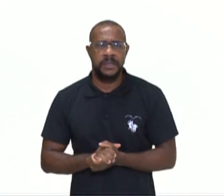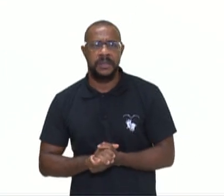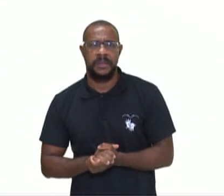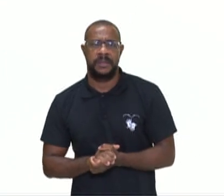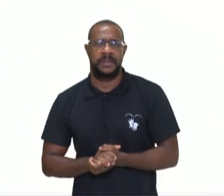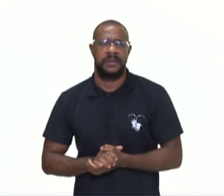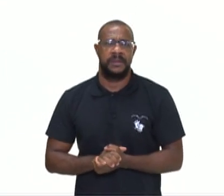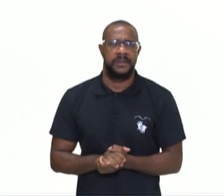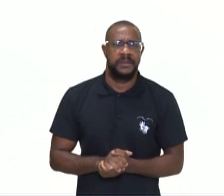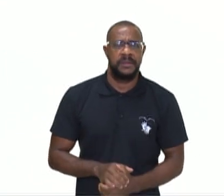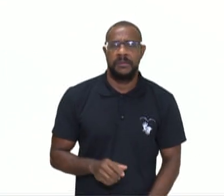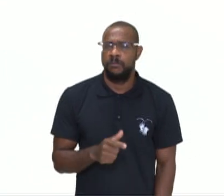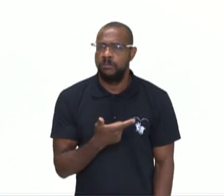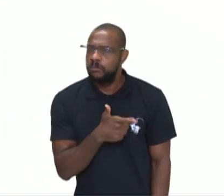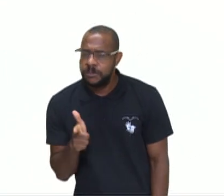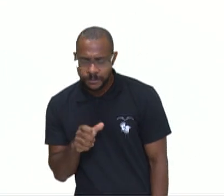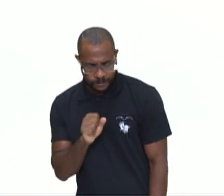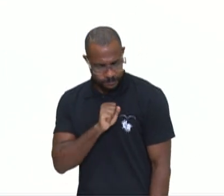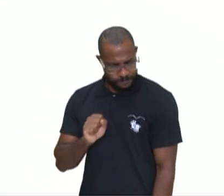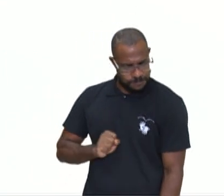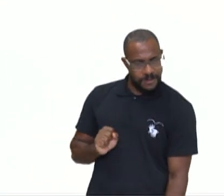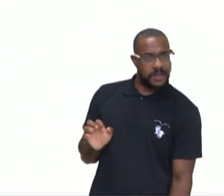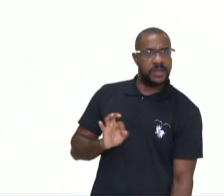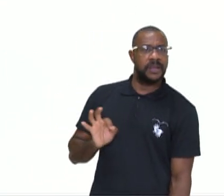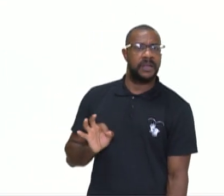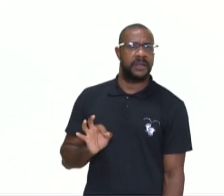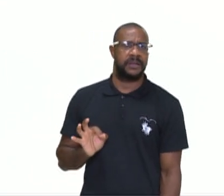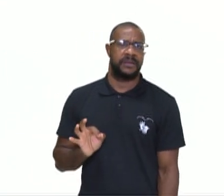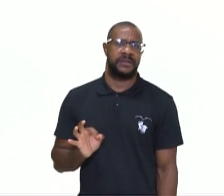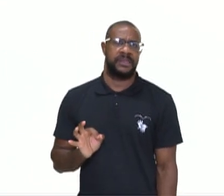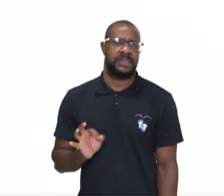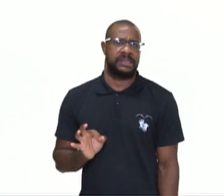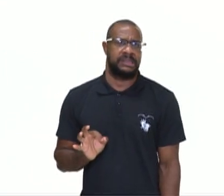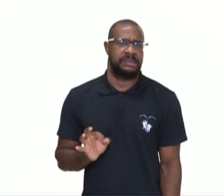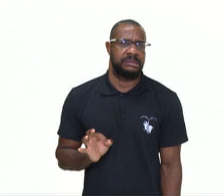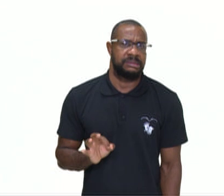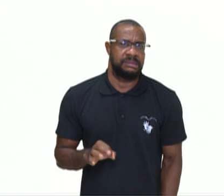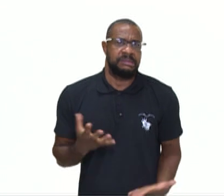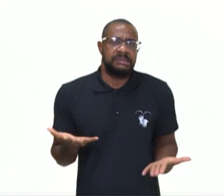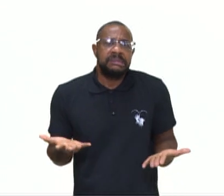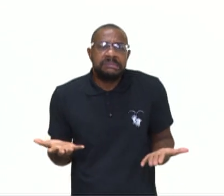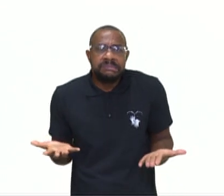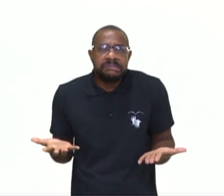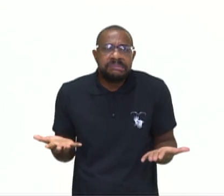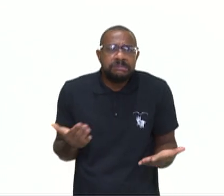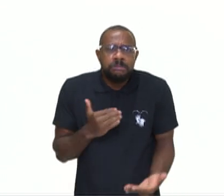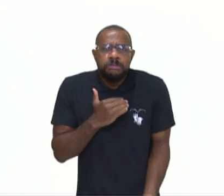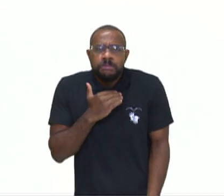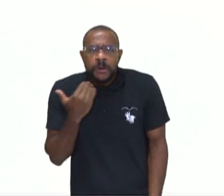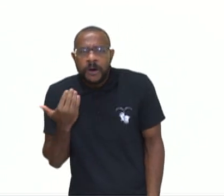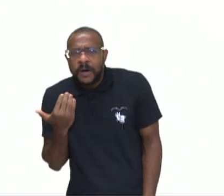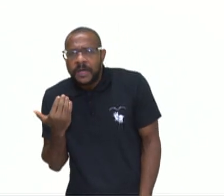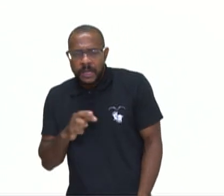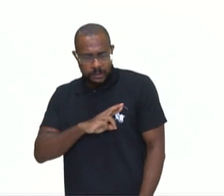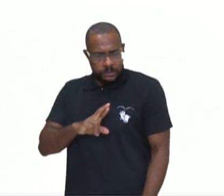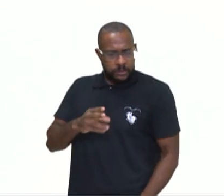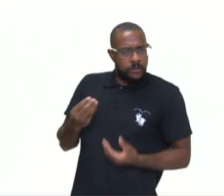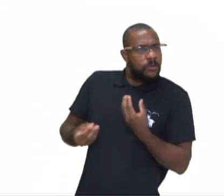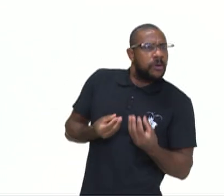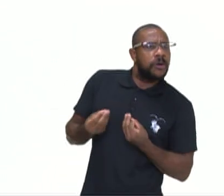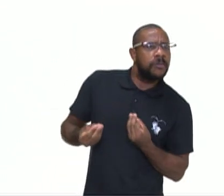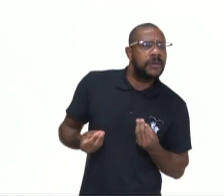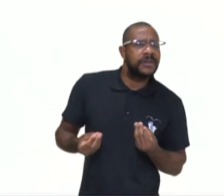Sem sacerdote, a crença morta, sentir e o susto, ver e